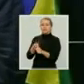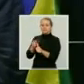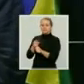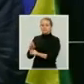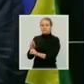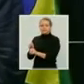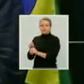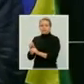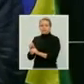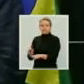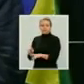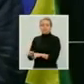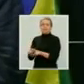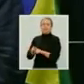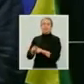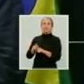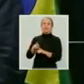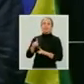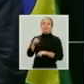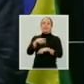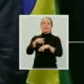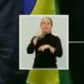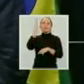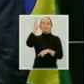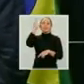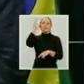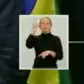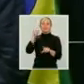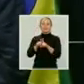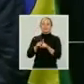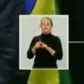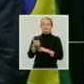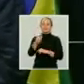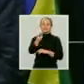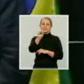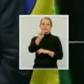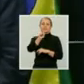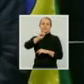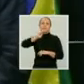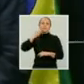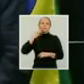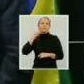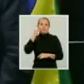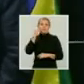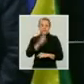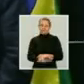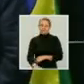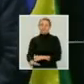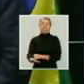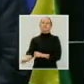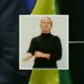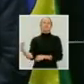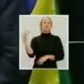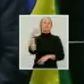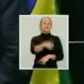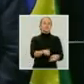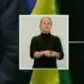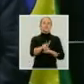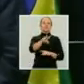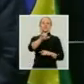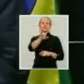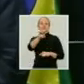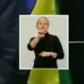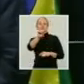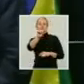escolar, na China, para 180 milhões de crianças, com a turma da Mônica. Vamos entrar no Vietnã, em seguida na